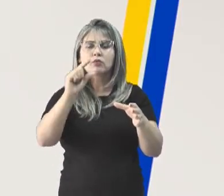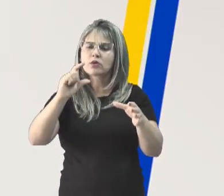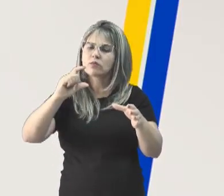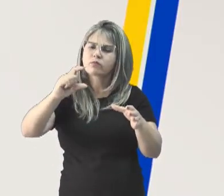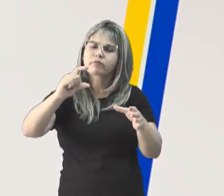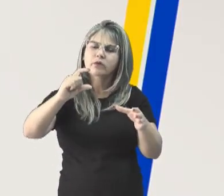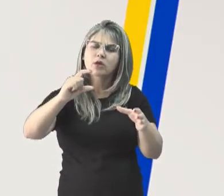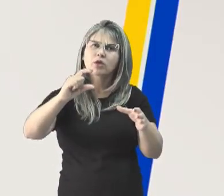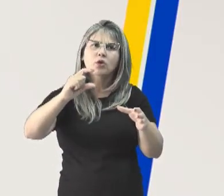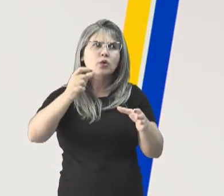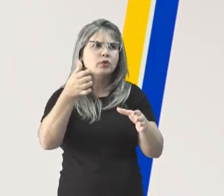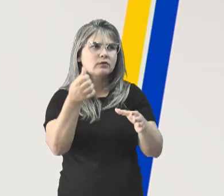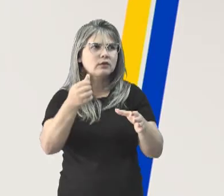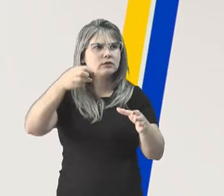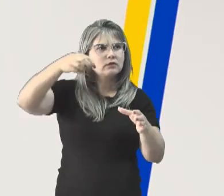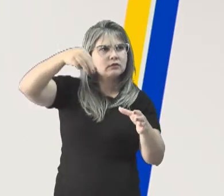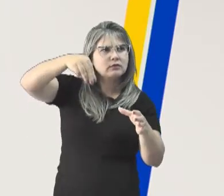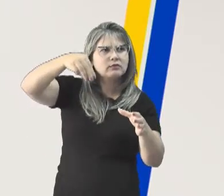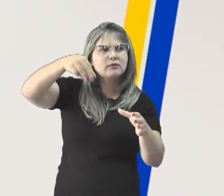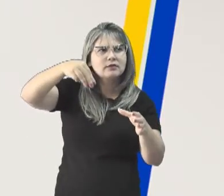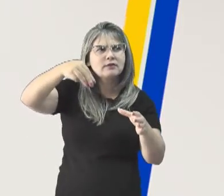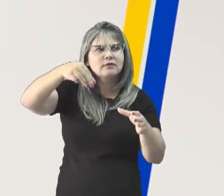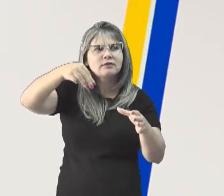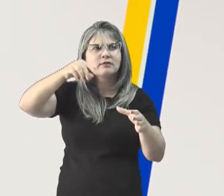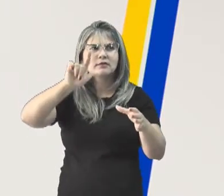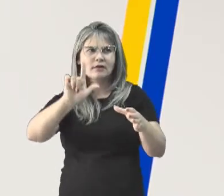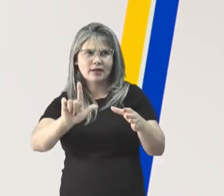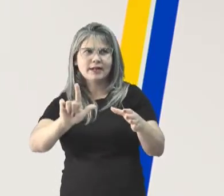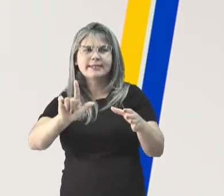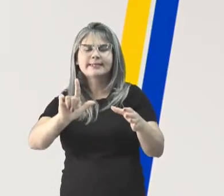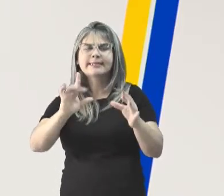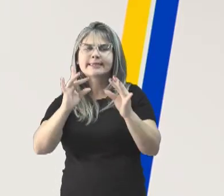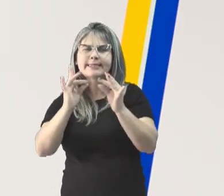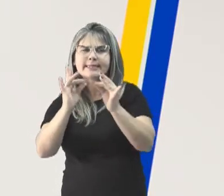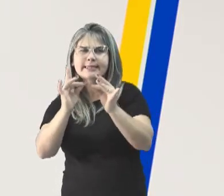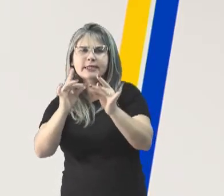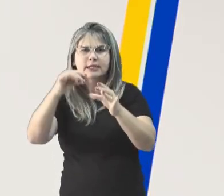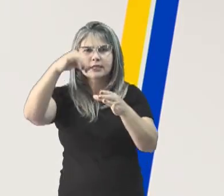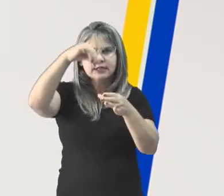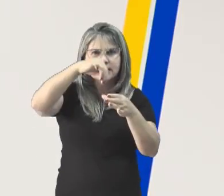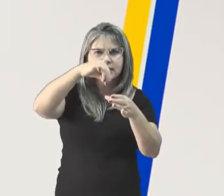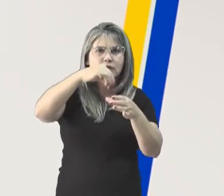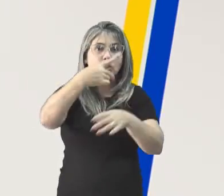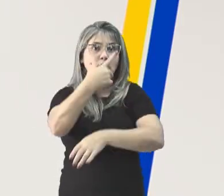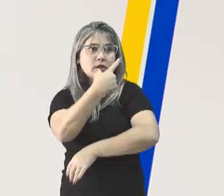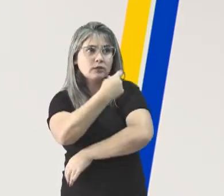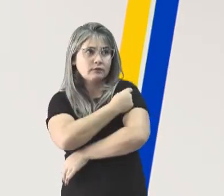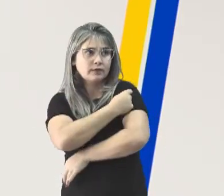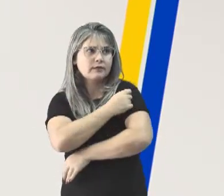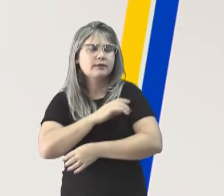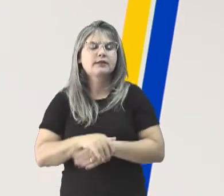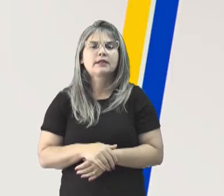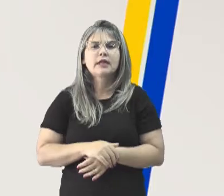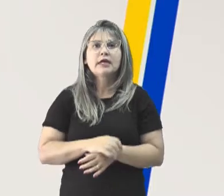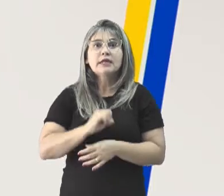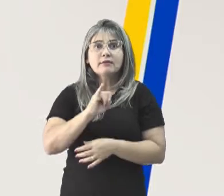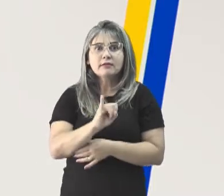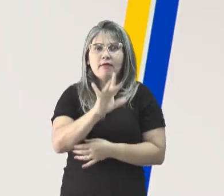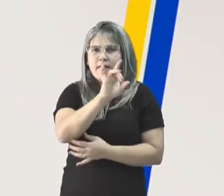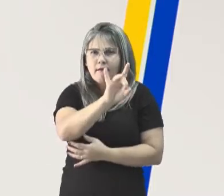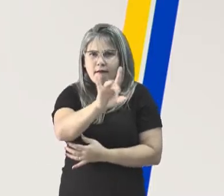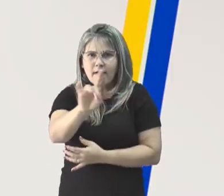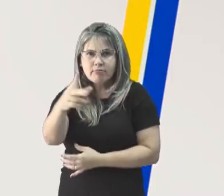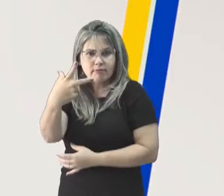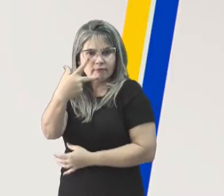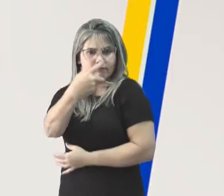líquido em cada um deles. Se é necessário 0,5 ml para a aplicação da vacina em cada